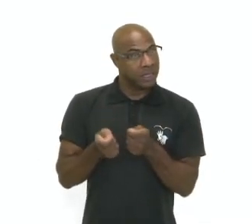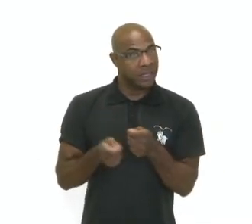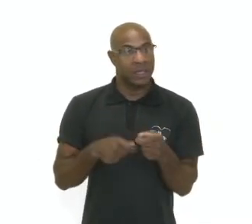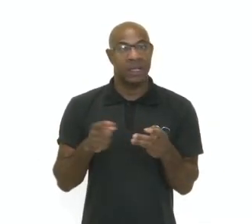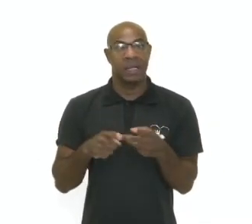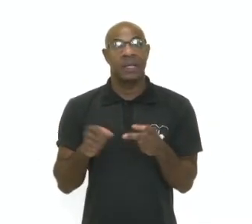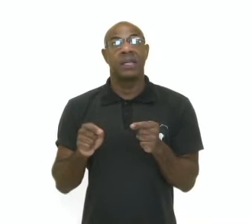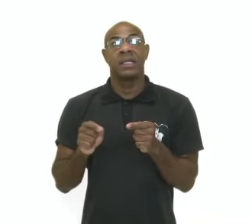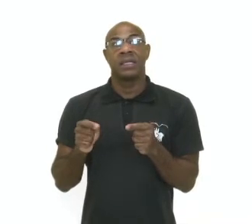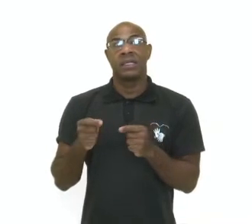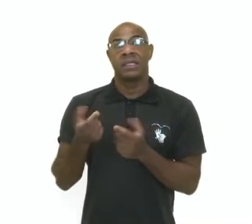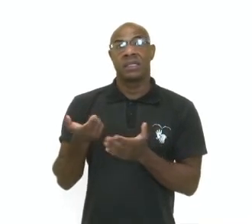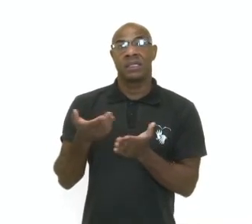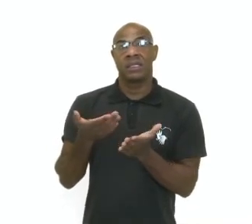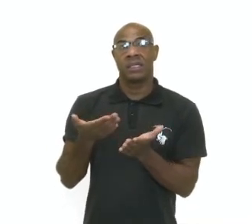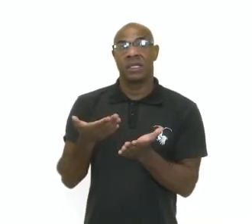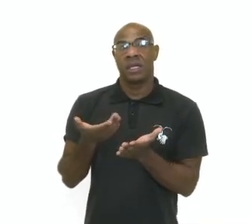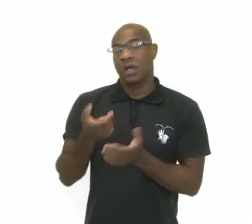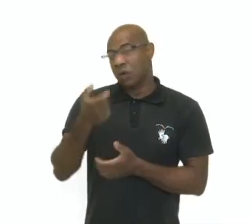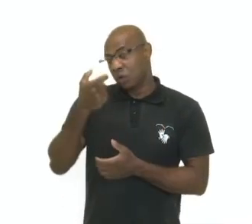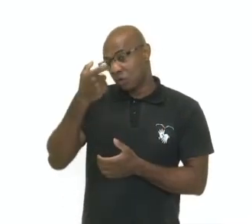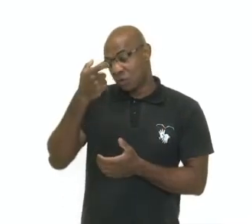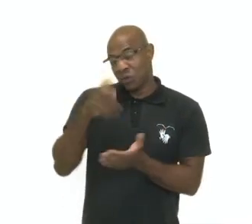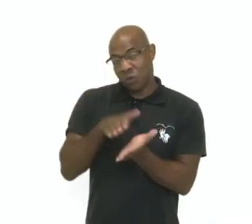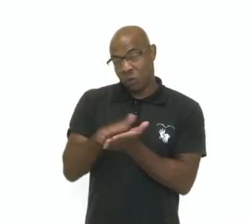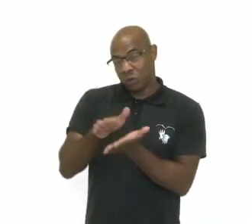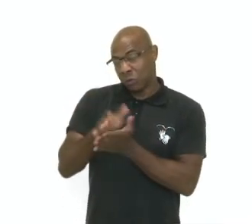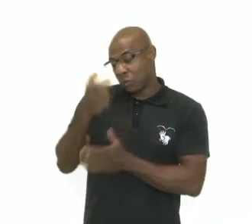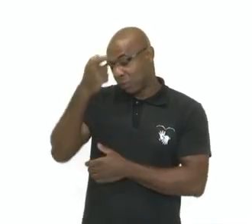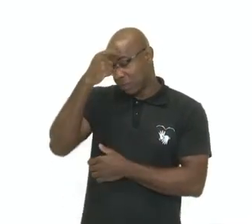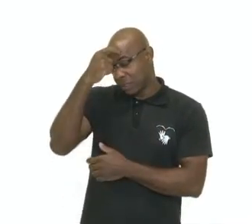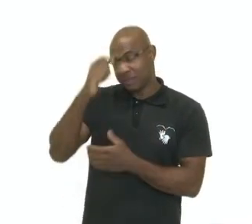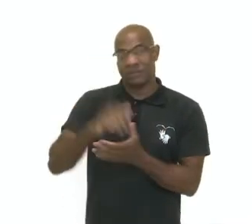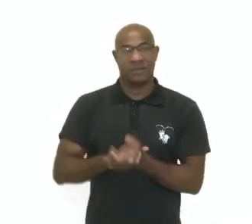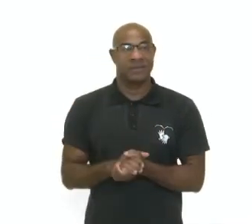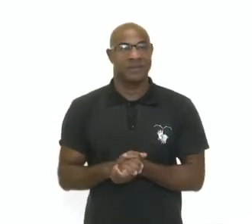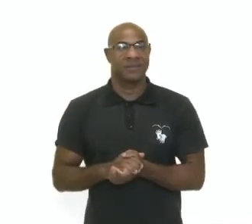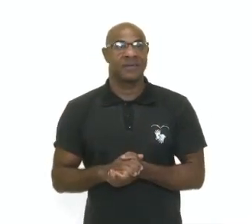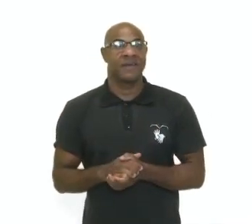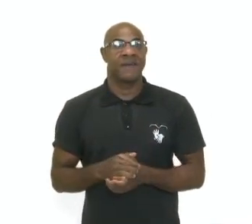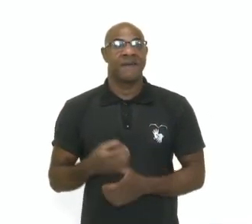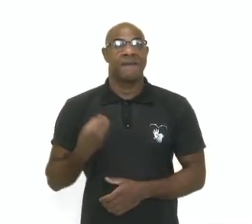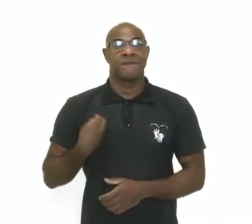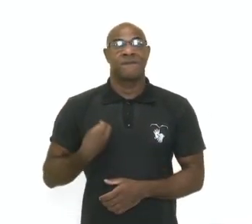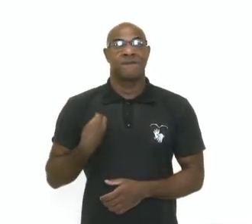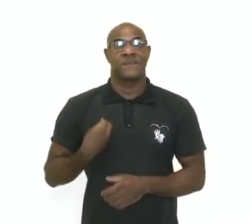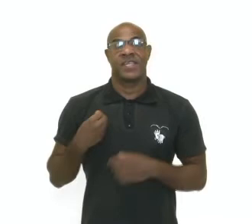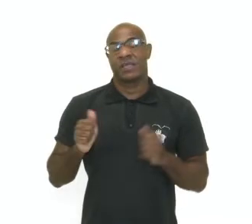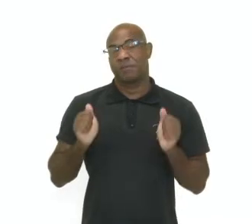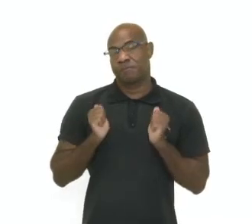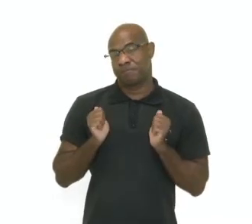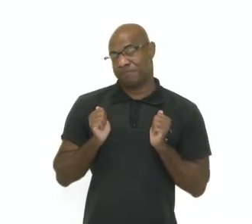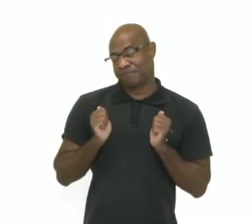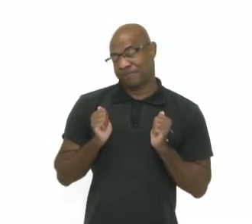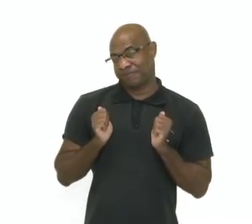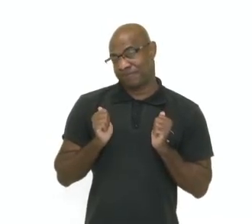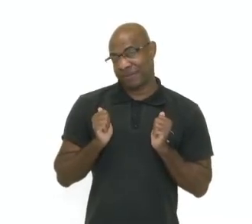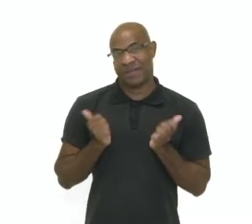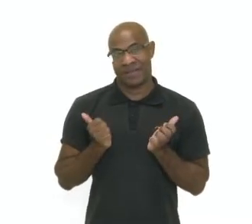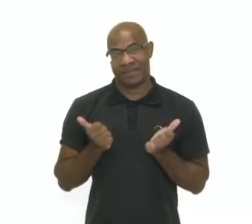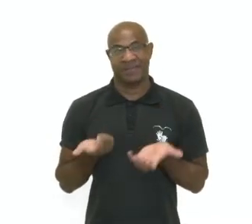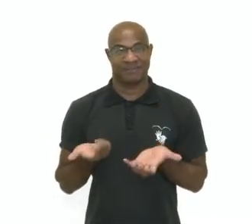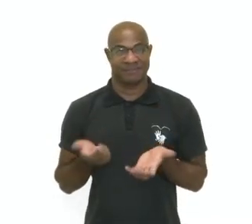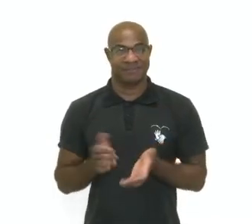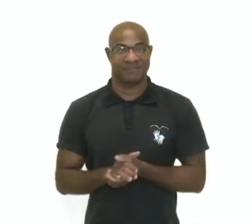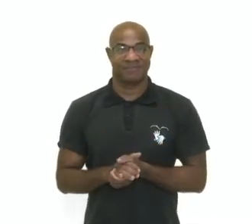consciente. Vida sedentária, necessidade de mais saúde, caminhadas diárias, né? Então,